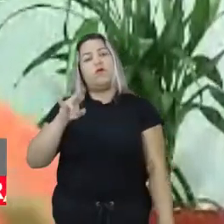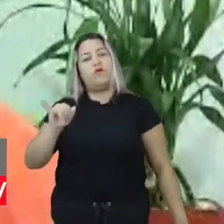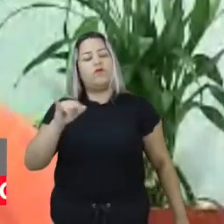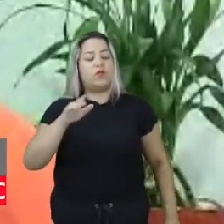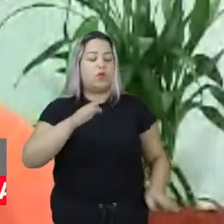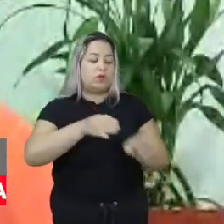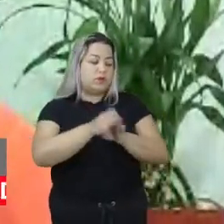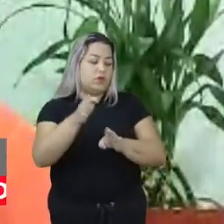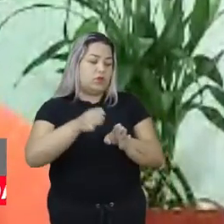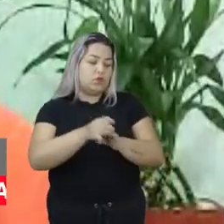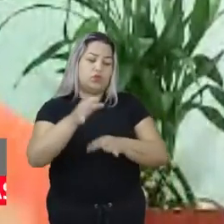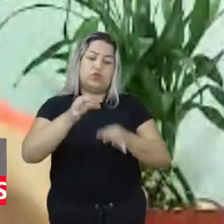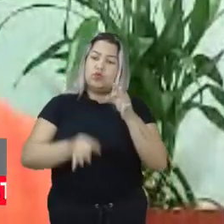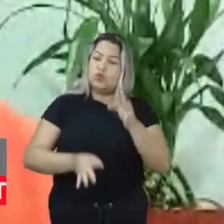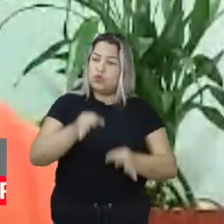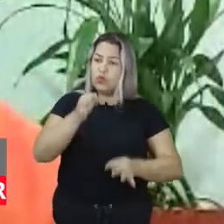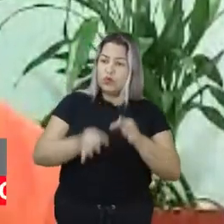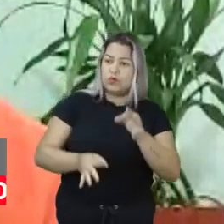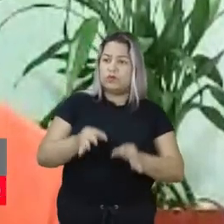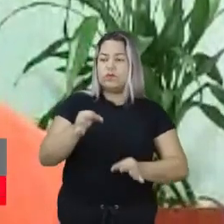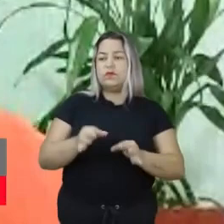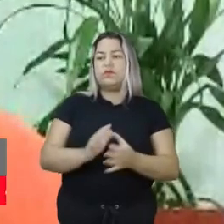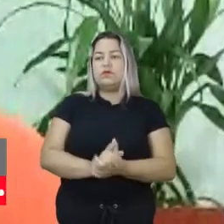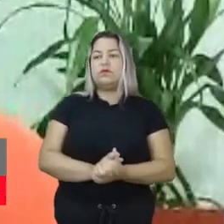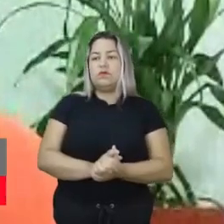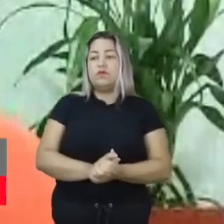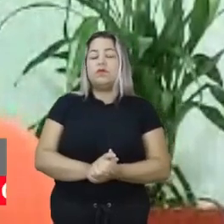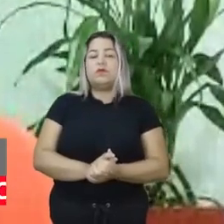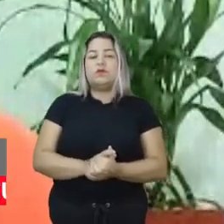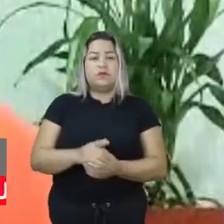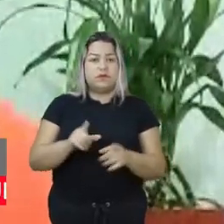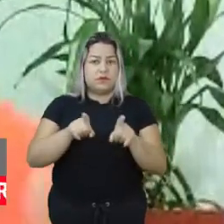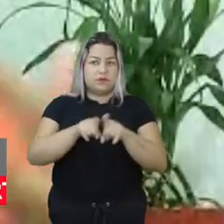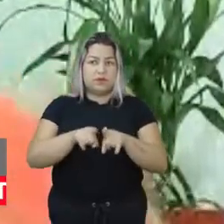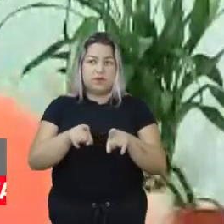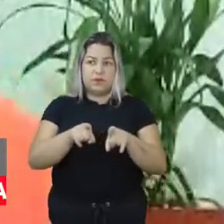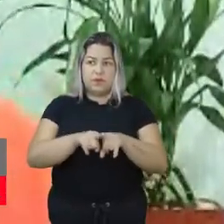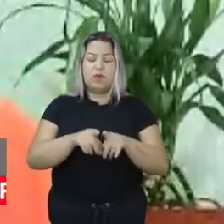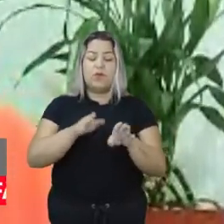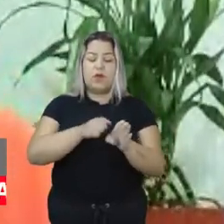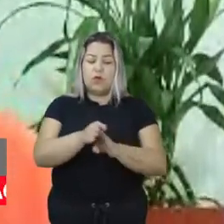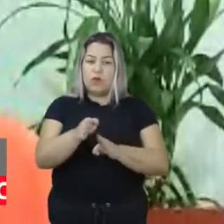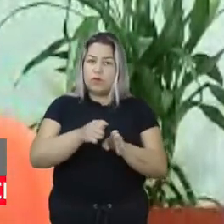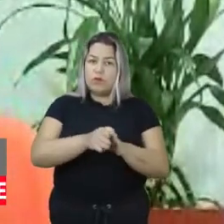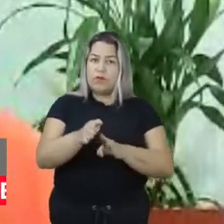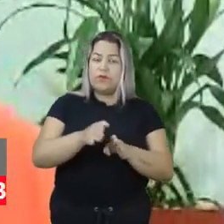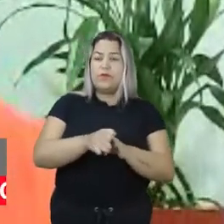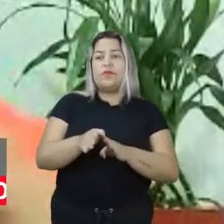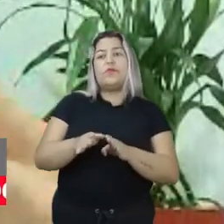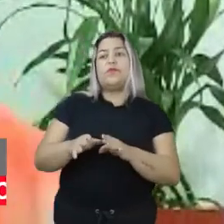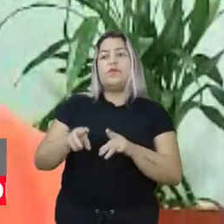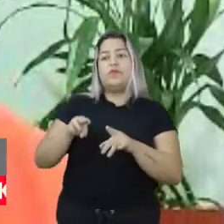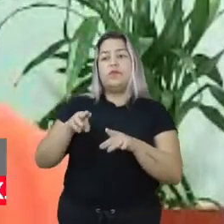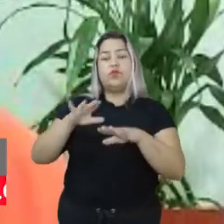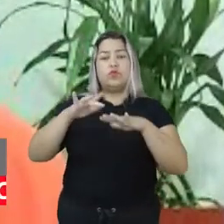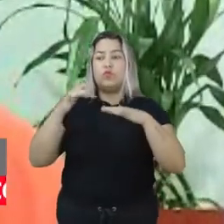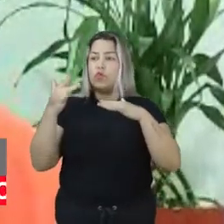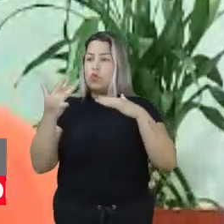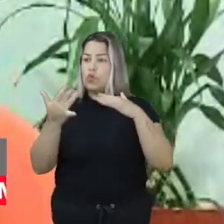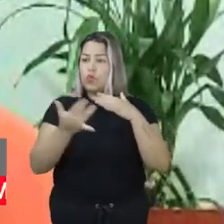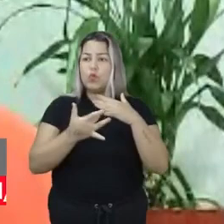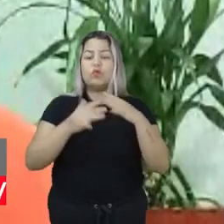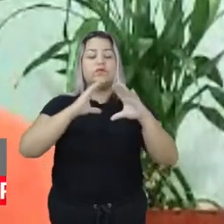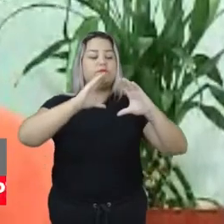dar orientação jurídica, orientação contábil, vai também fazer uma orientação de mídia, de rede social,